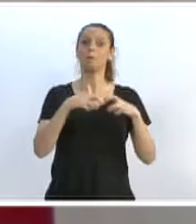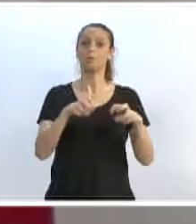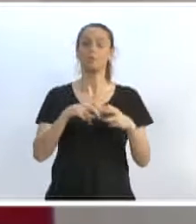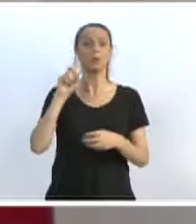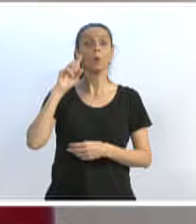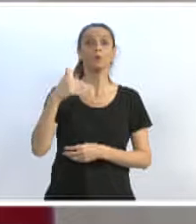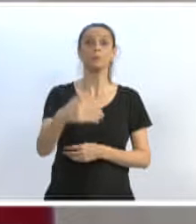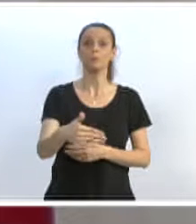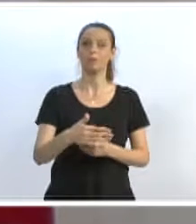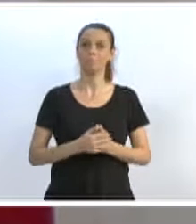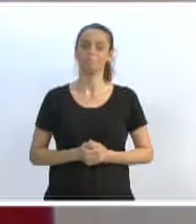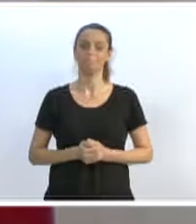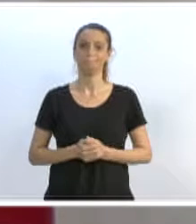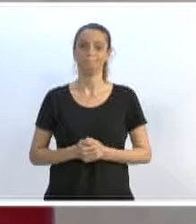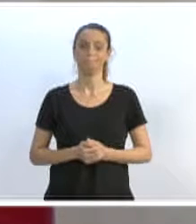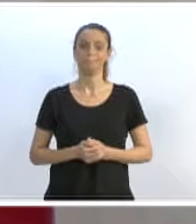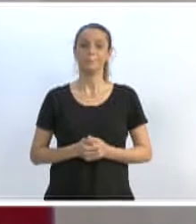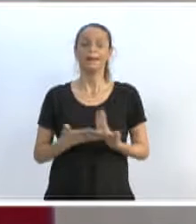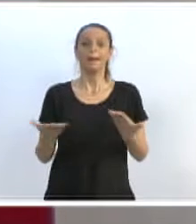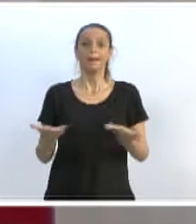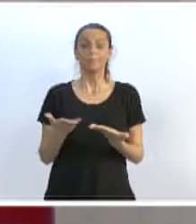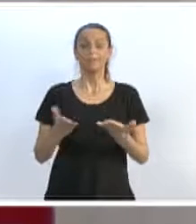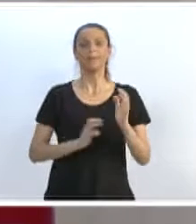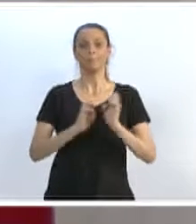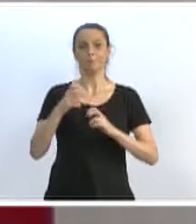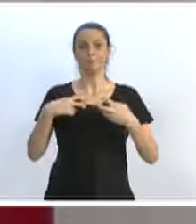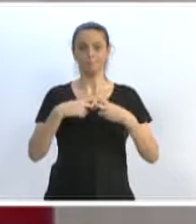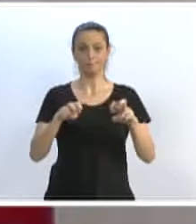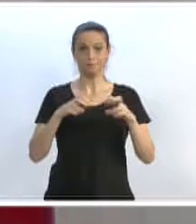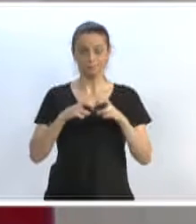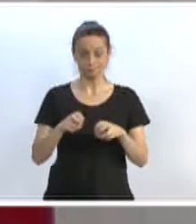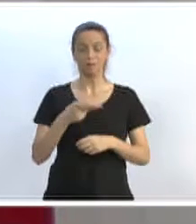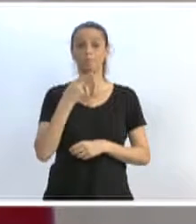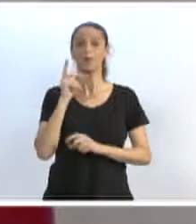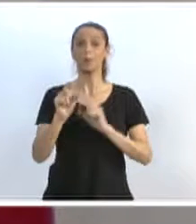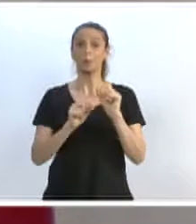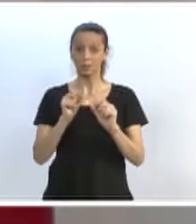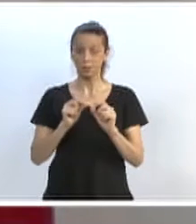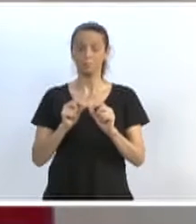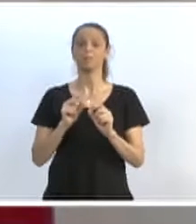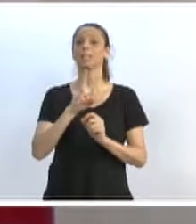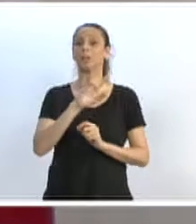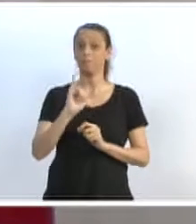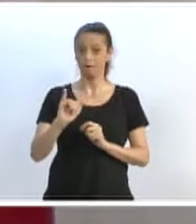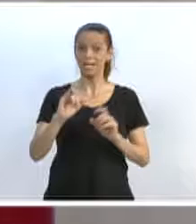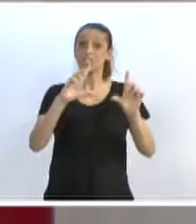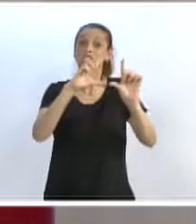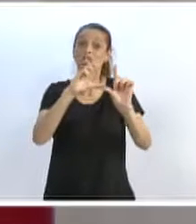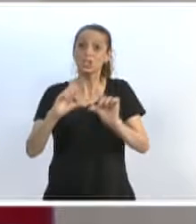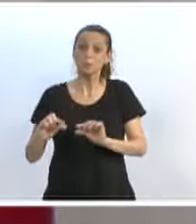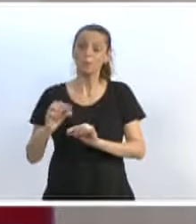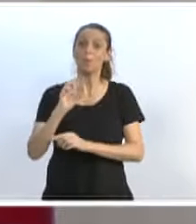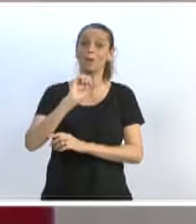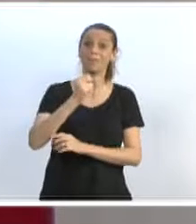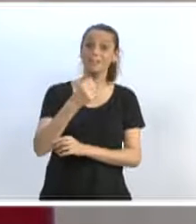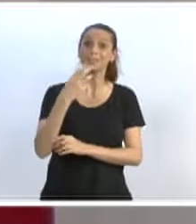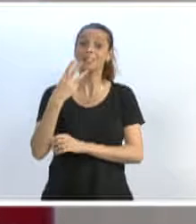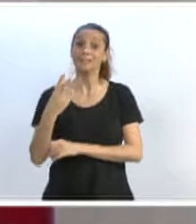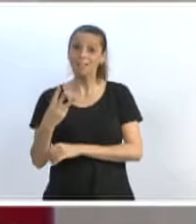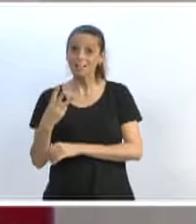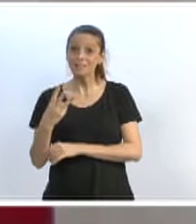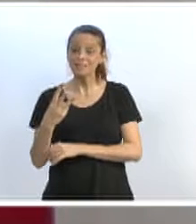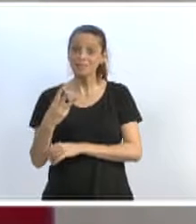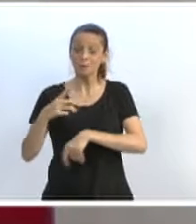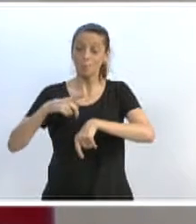município. E aí tem o corte de mais de 83 linhas, uma